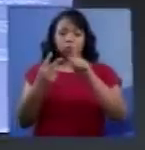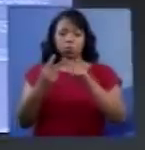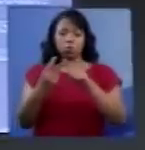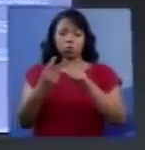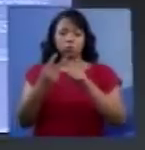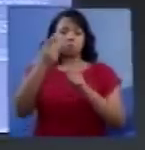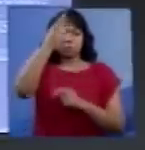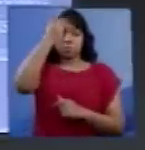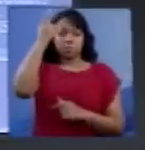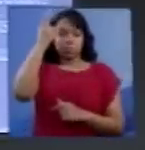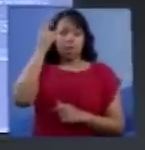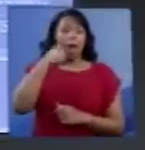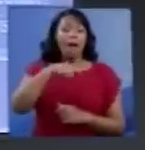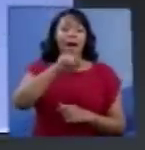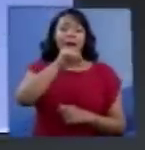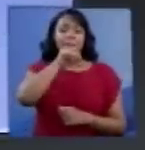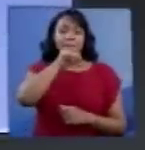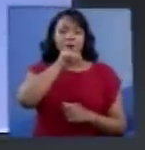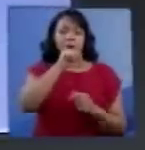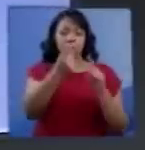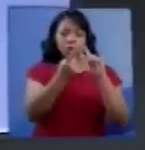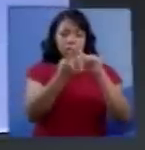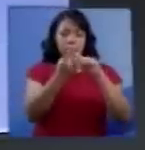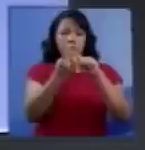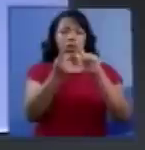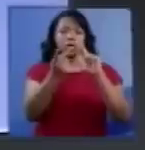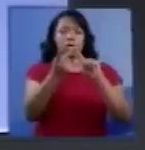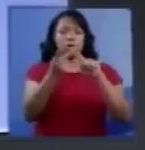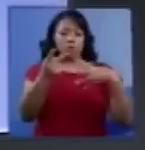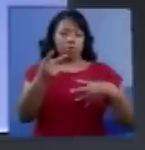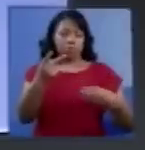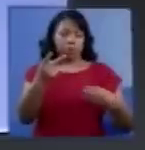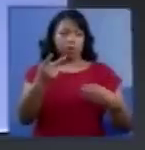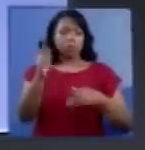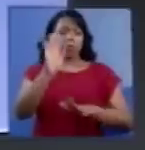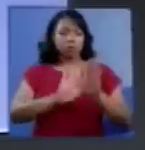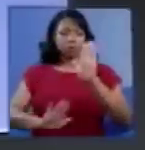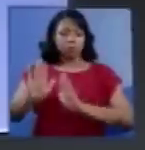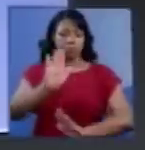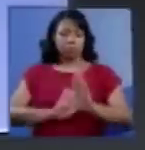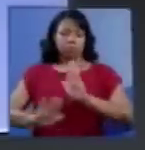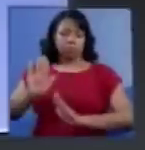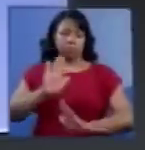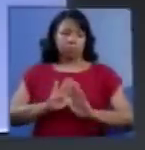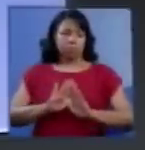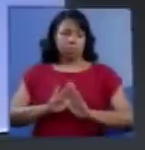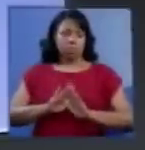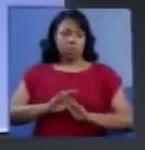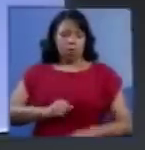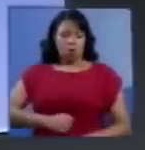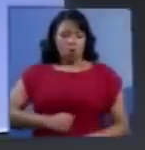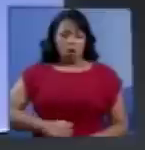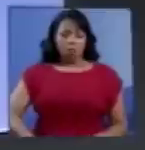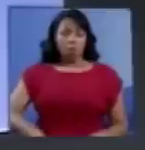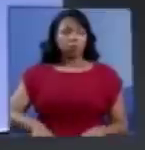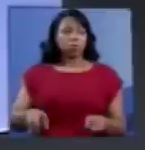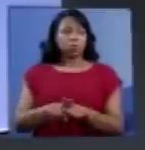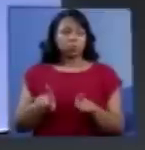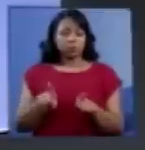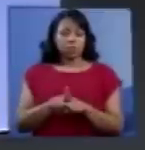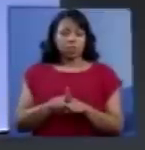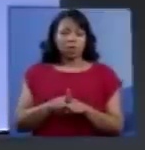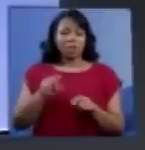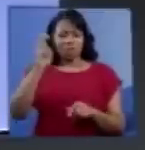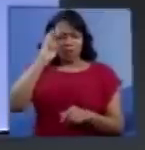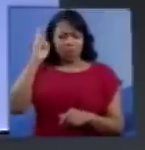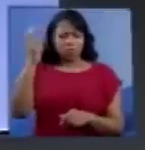pacientes a mãe e o filho que precisam dos cuidados o aborto seletivo é filho desta cultura